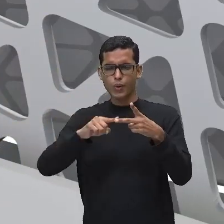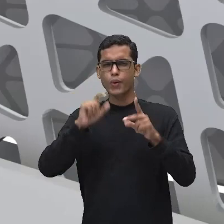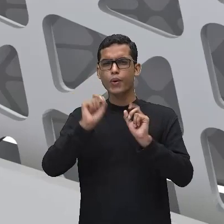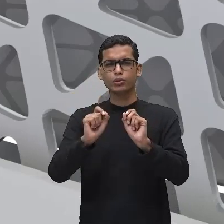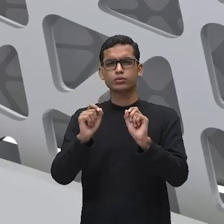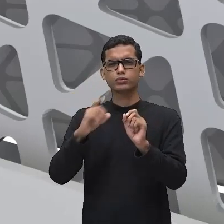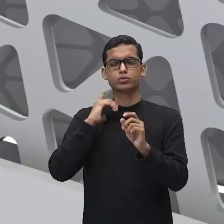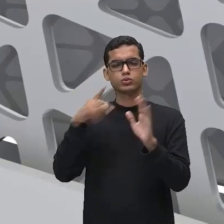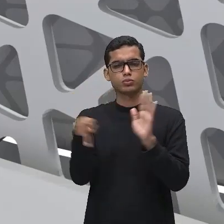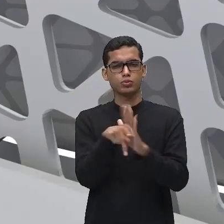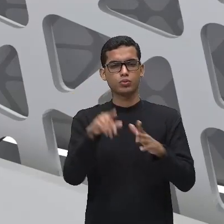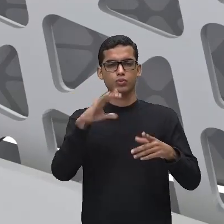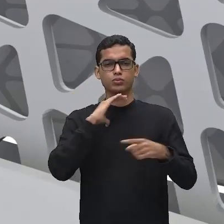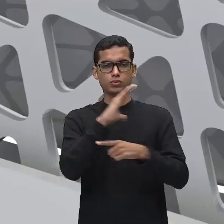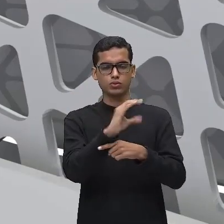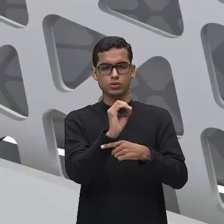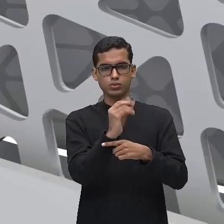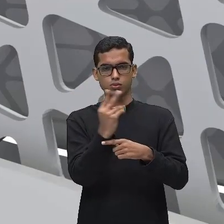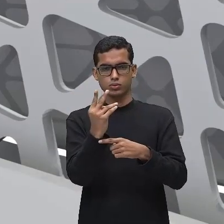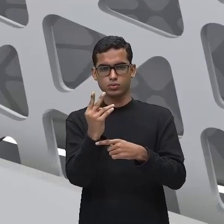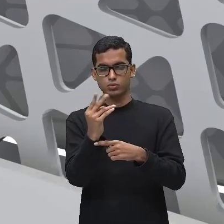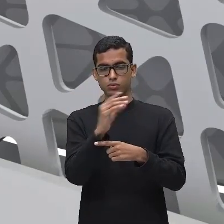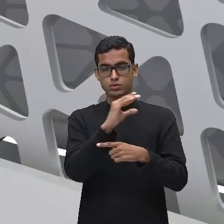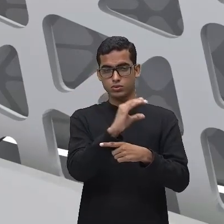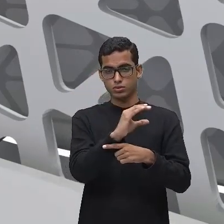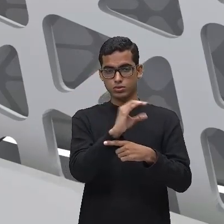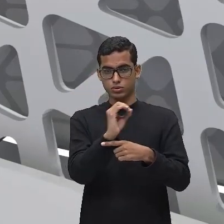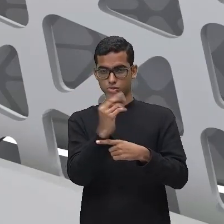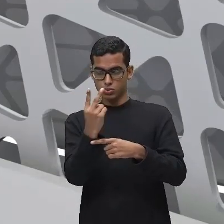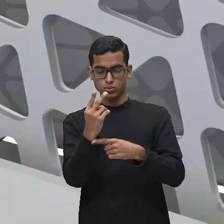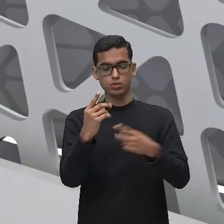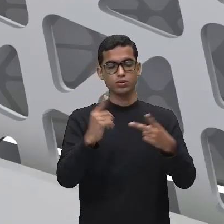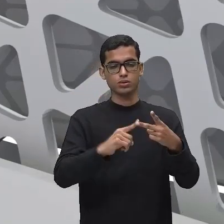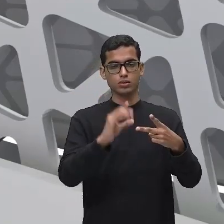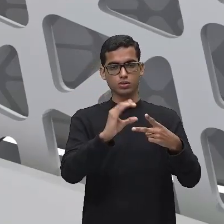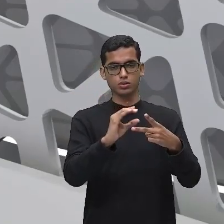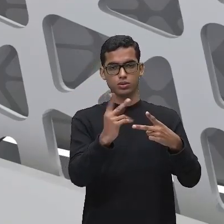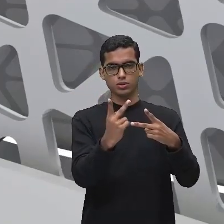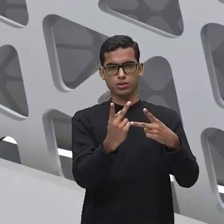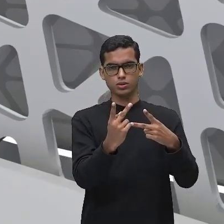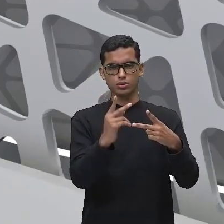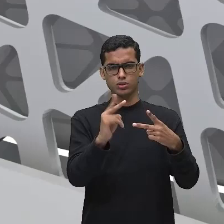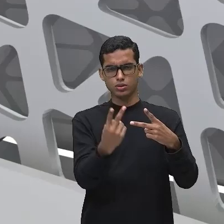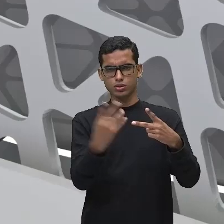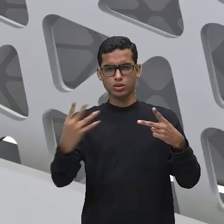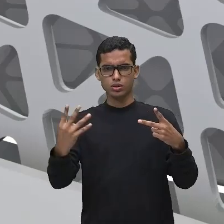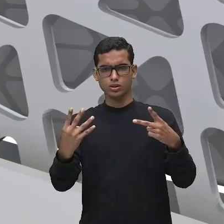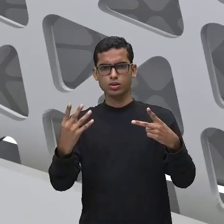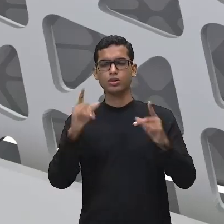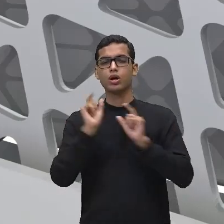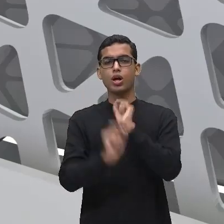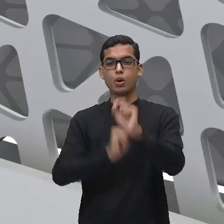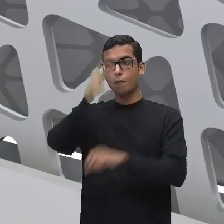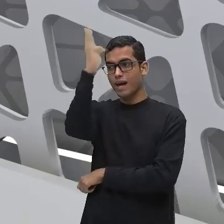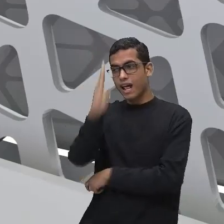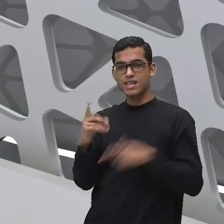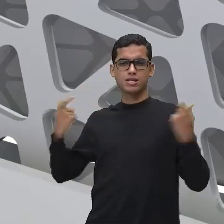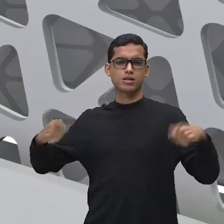metano, né? Que o Brasil deve reduzir